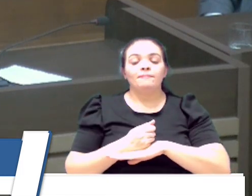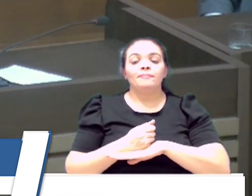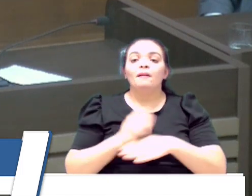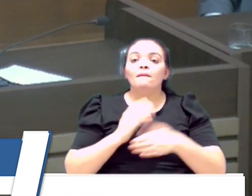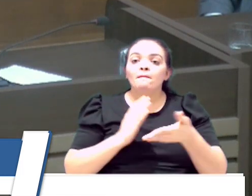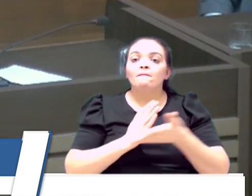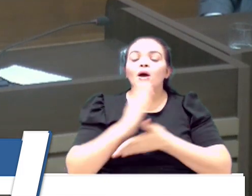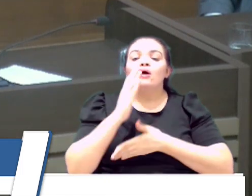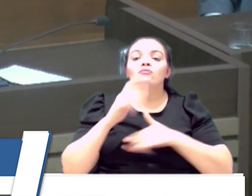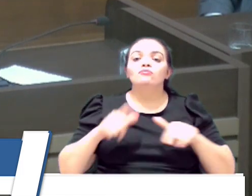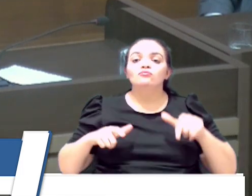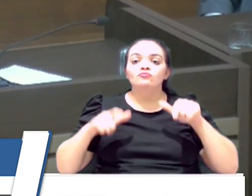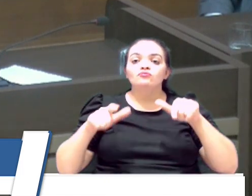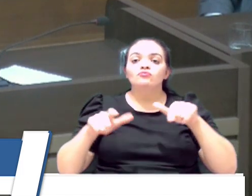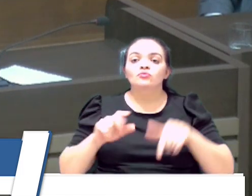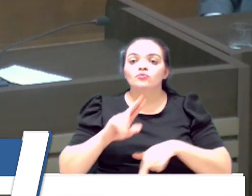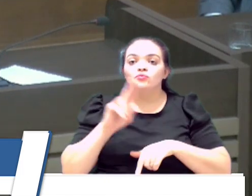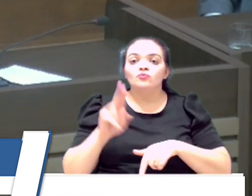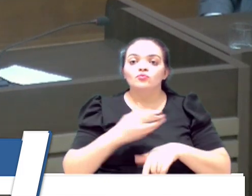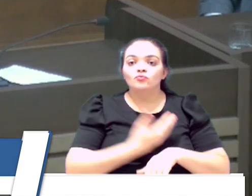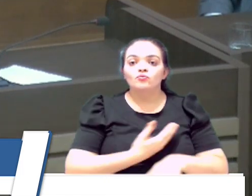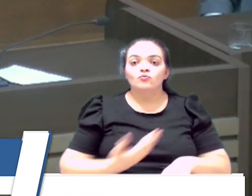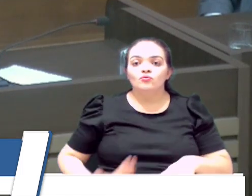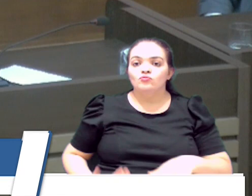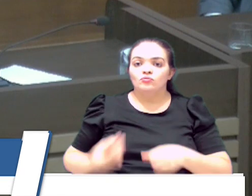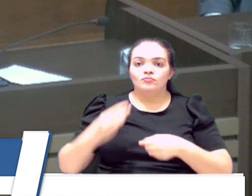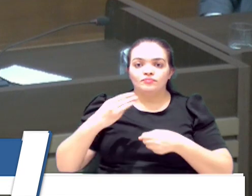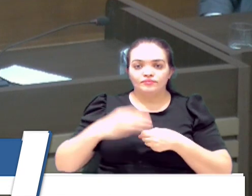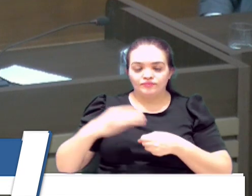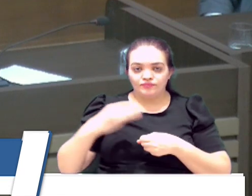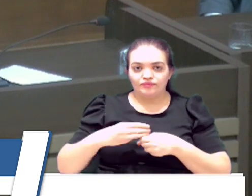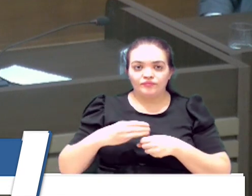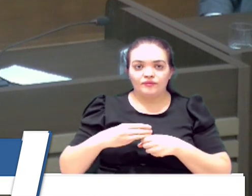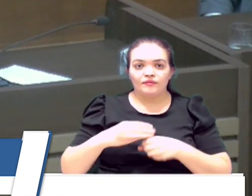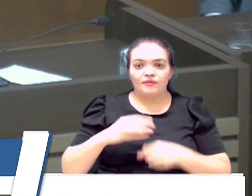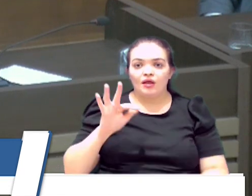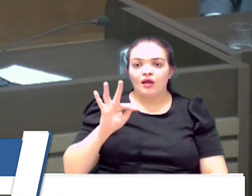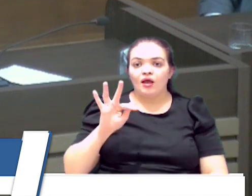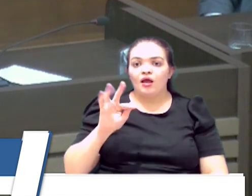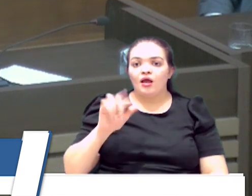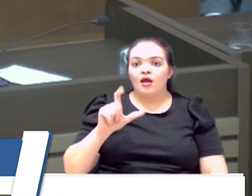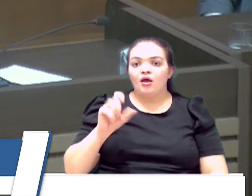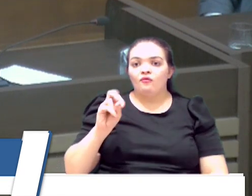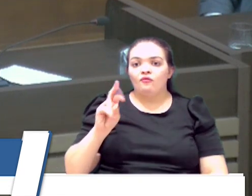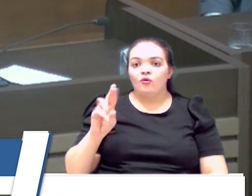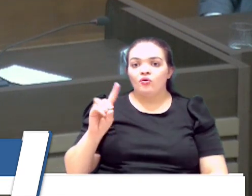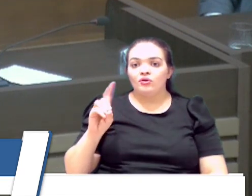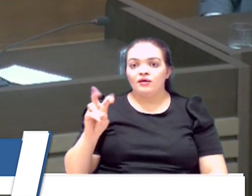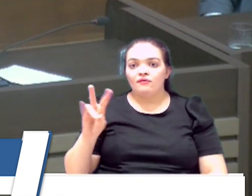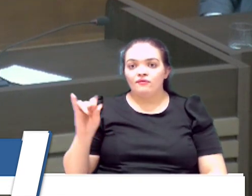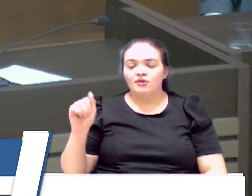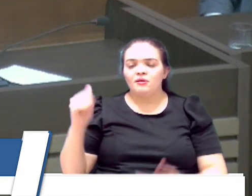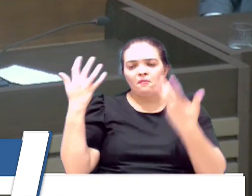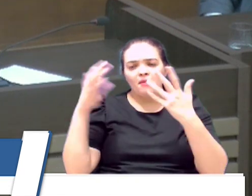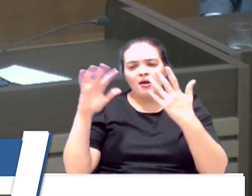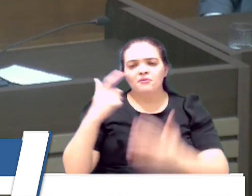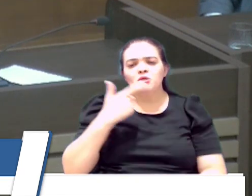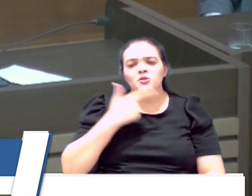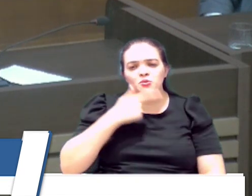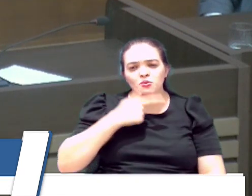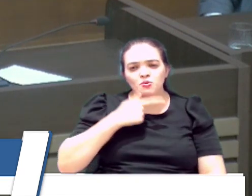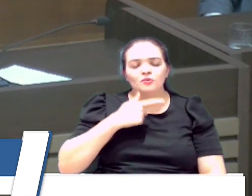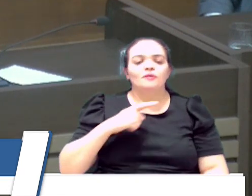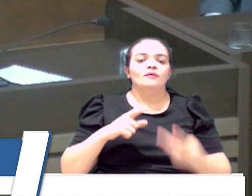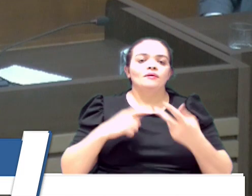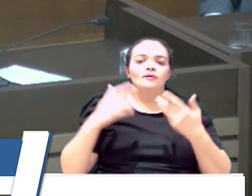o título de utilidade pública municipal para a Flor da Vida. E eu quero parabenizar o Gilson, eu quero parabenizar